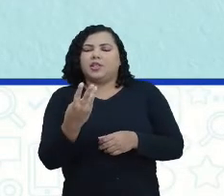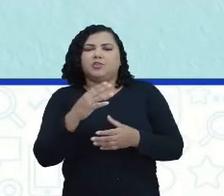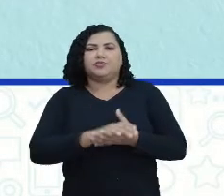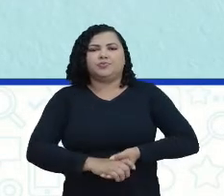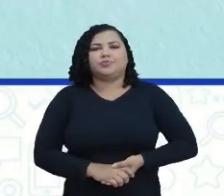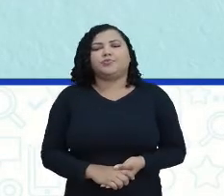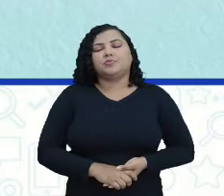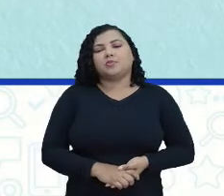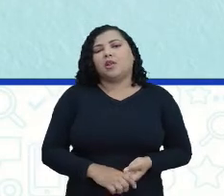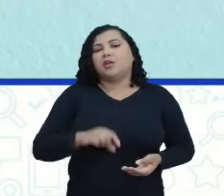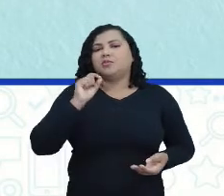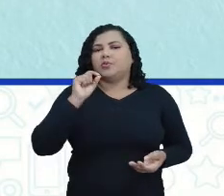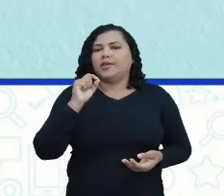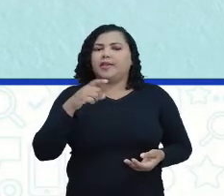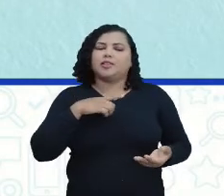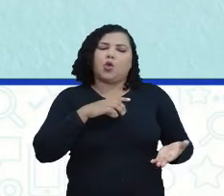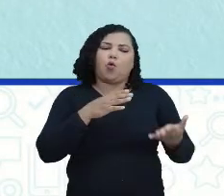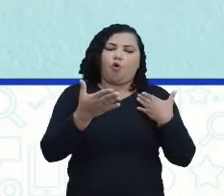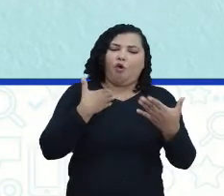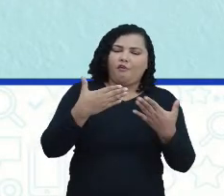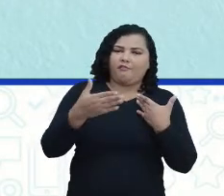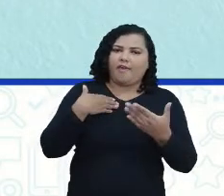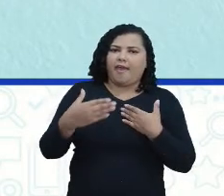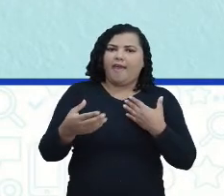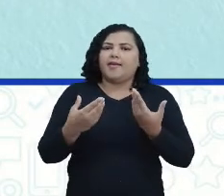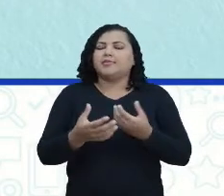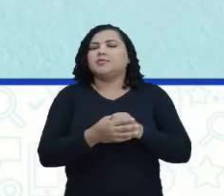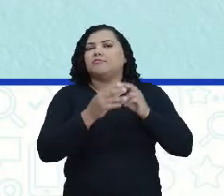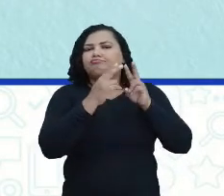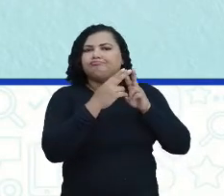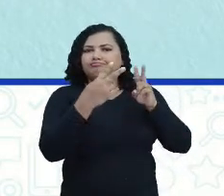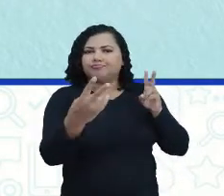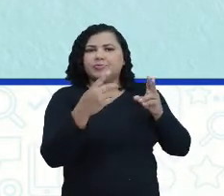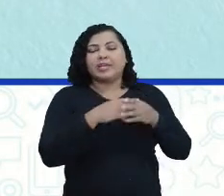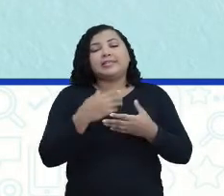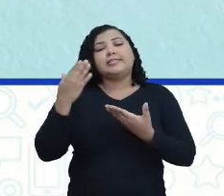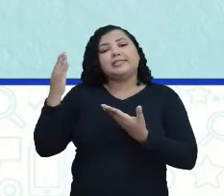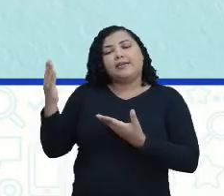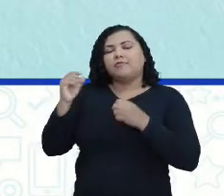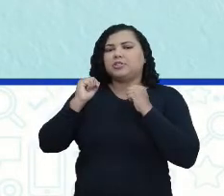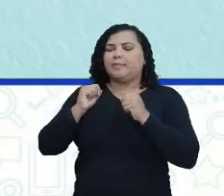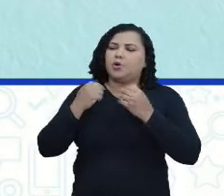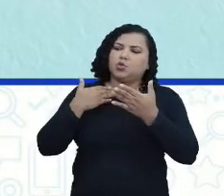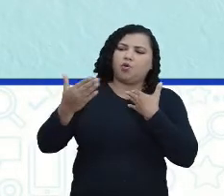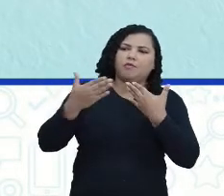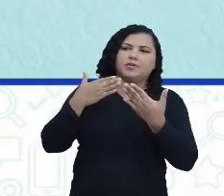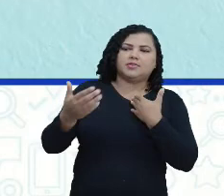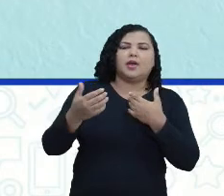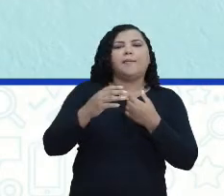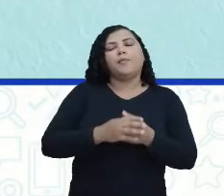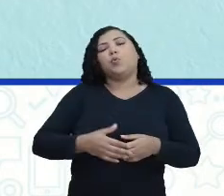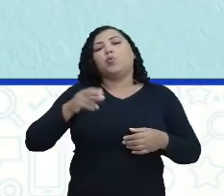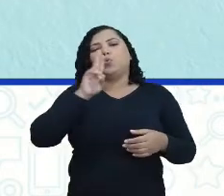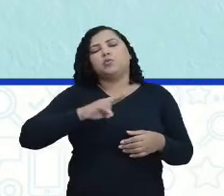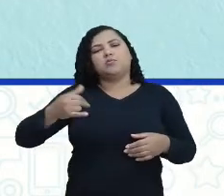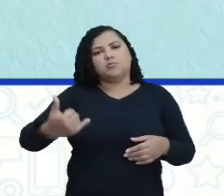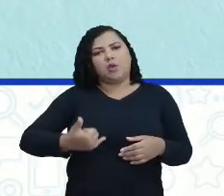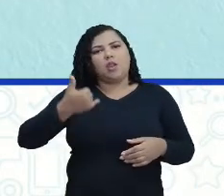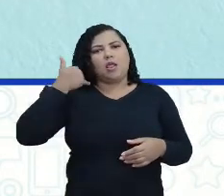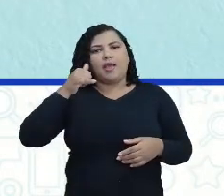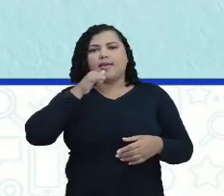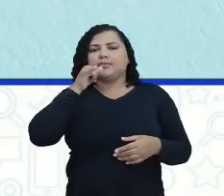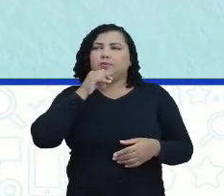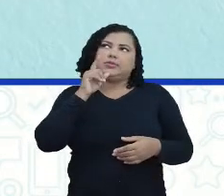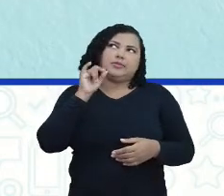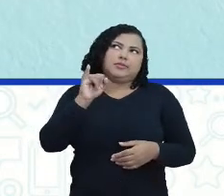Baseado especialmente em conversas online, o Skype é o programa perfeito para conversar com seu amigo por telefone, que mora no